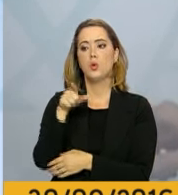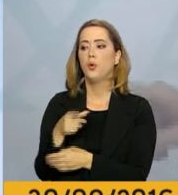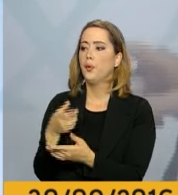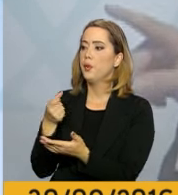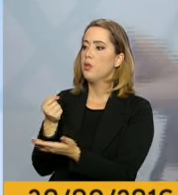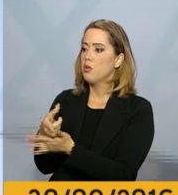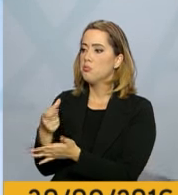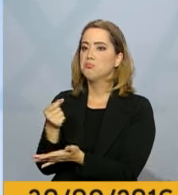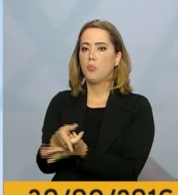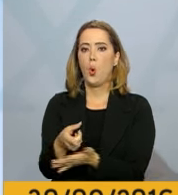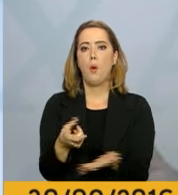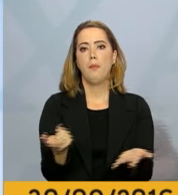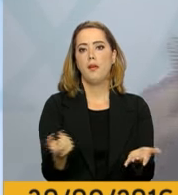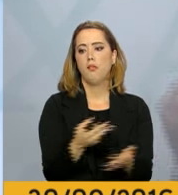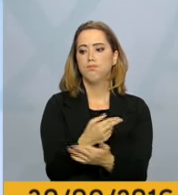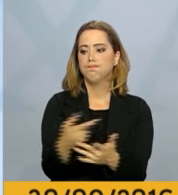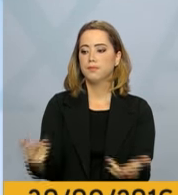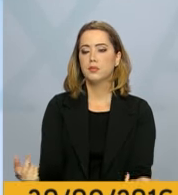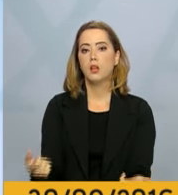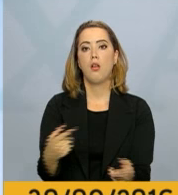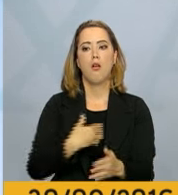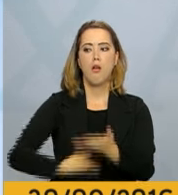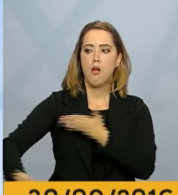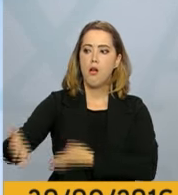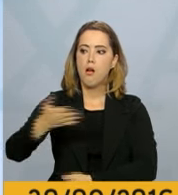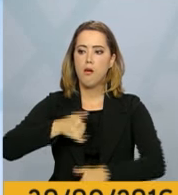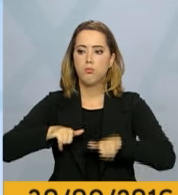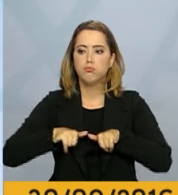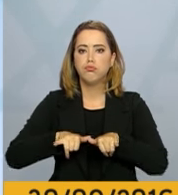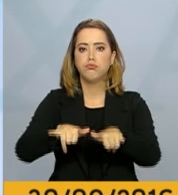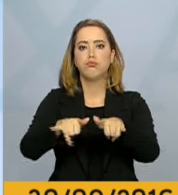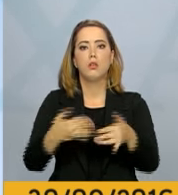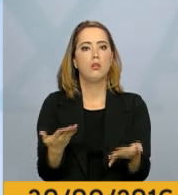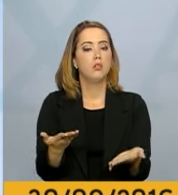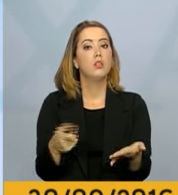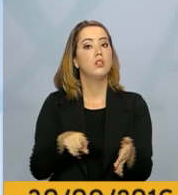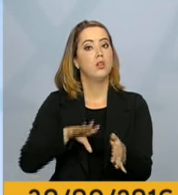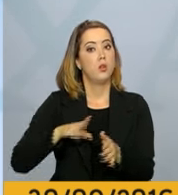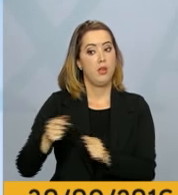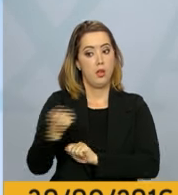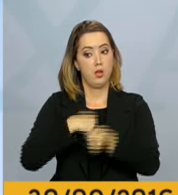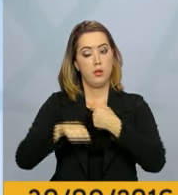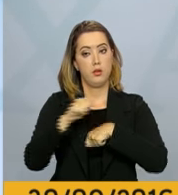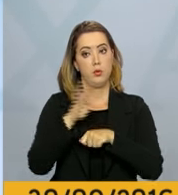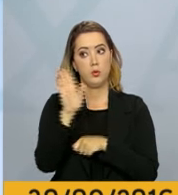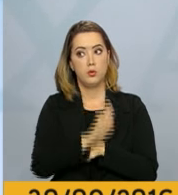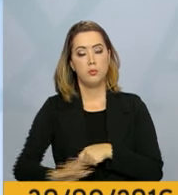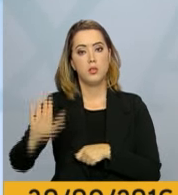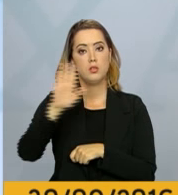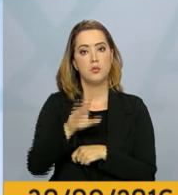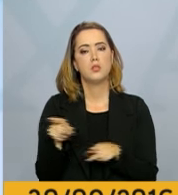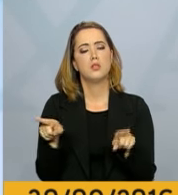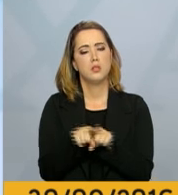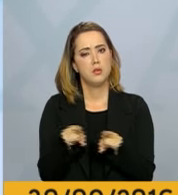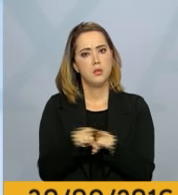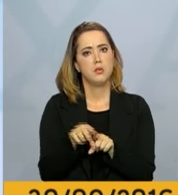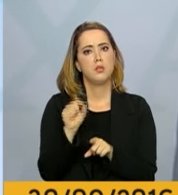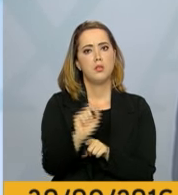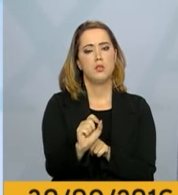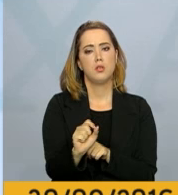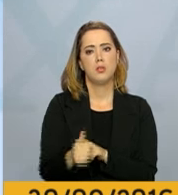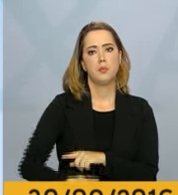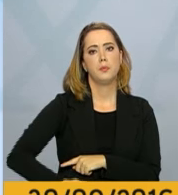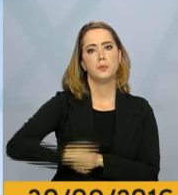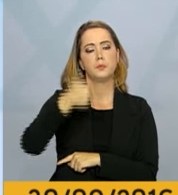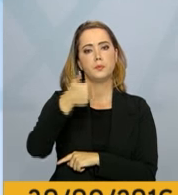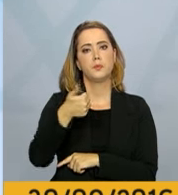armazém, para o supermercadinho, vão movimentar, de alguma maneira, a economia nacional. E de alguma maneira, também,